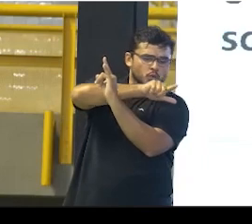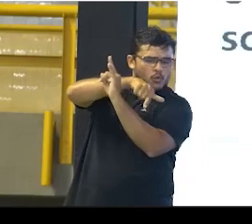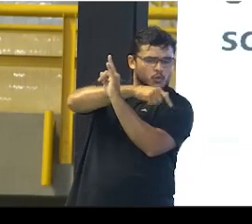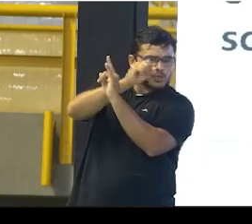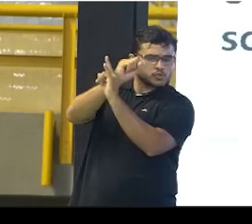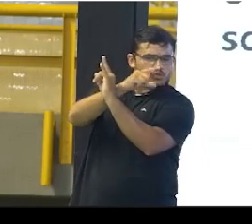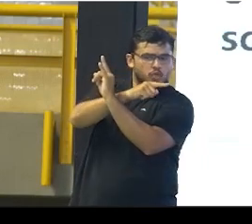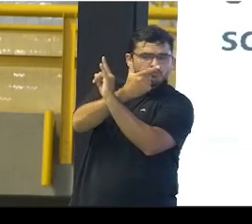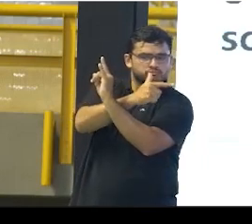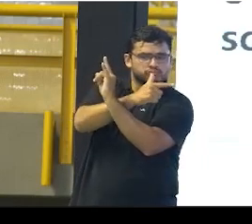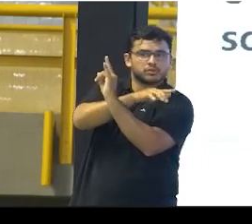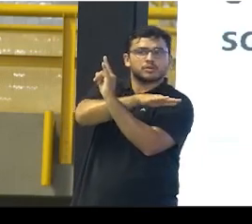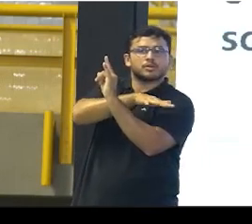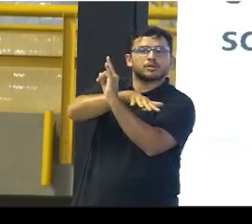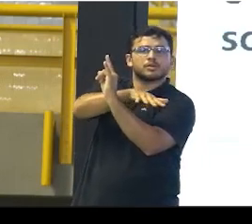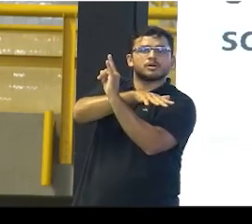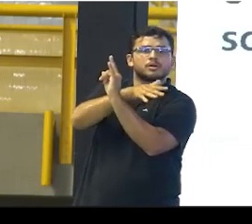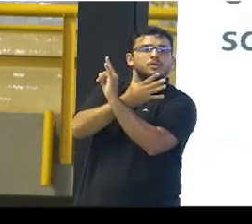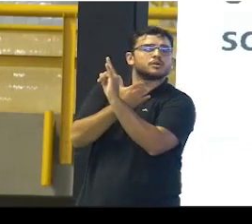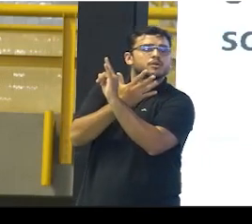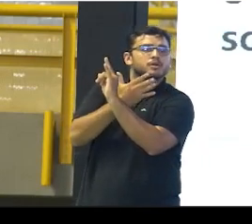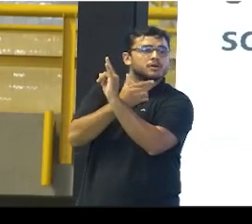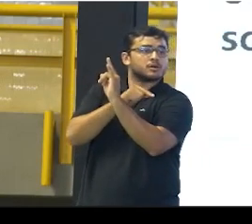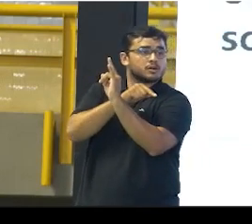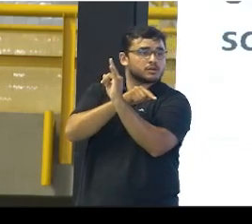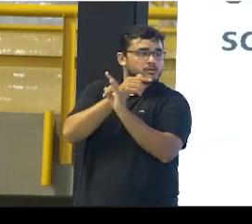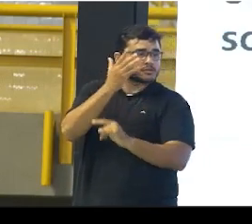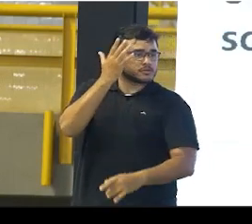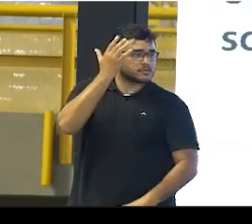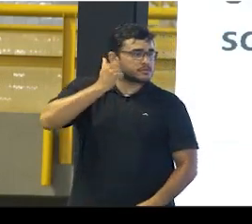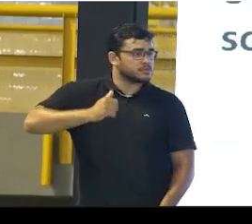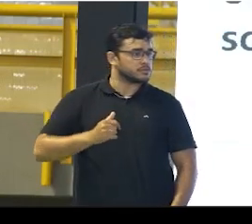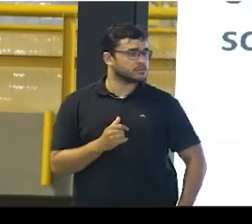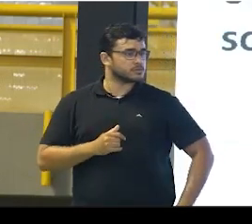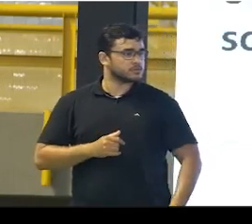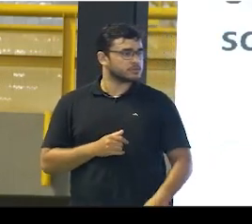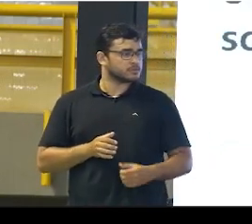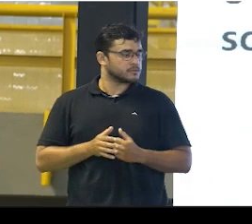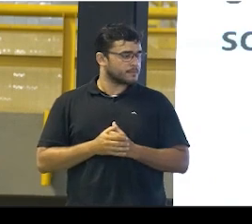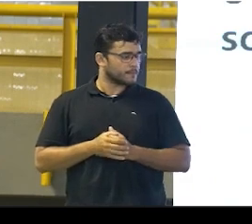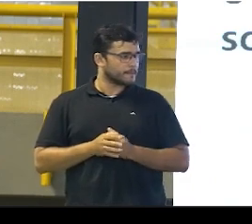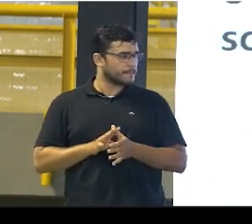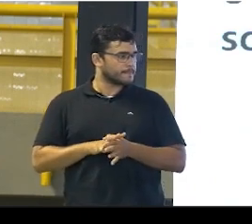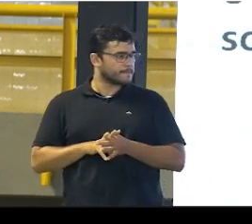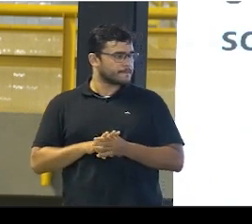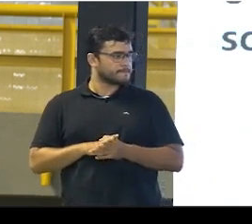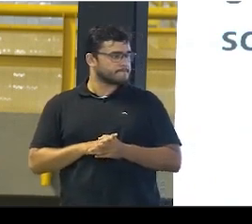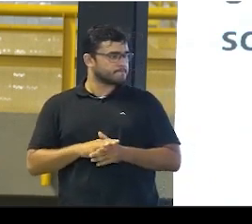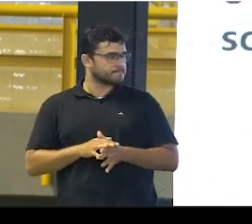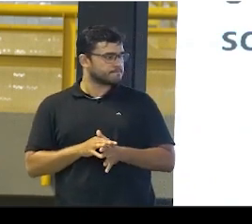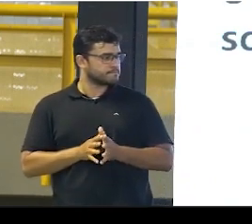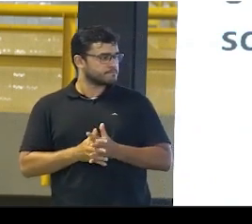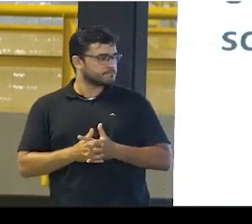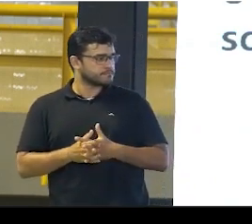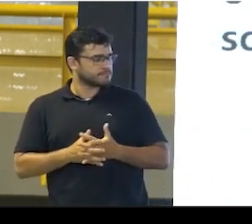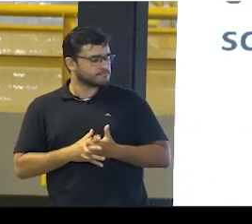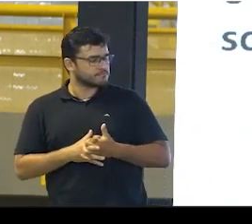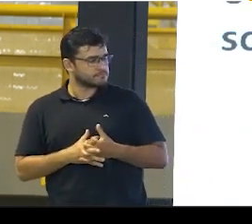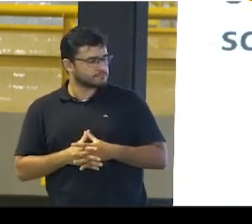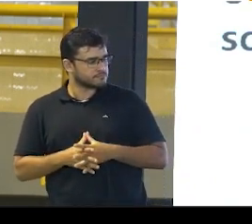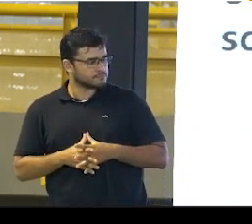na figura a seguir e observou que o sol projetava uma sombra no prédio e